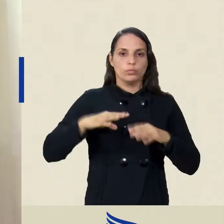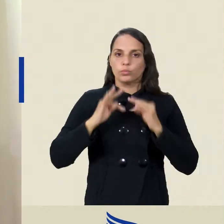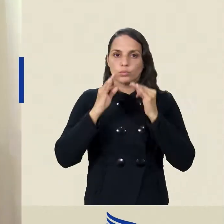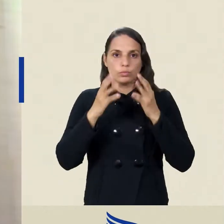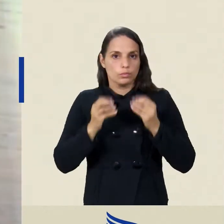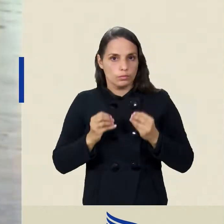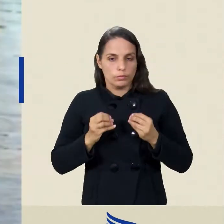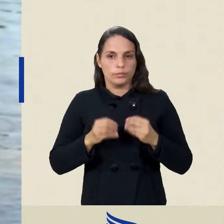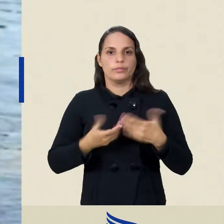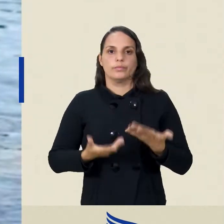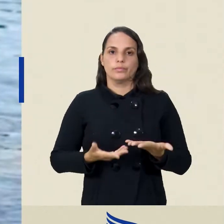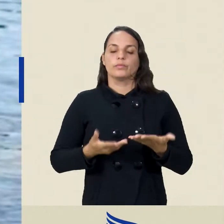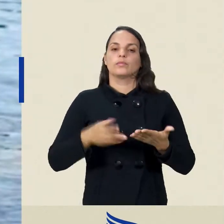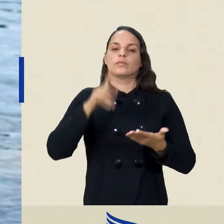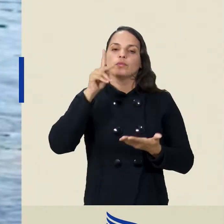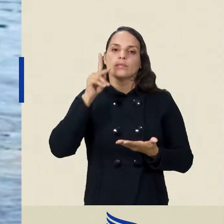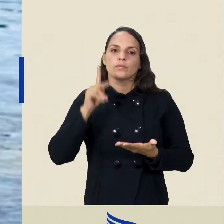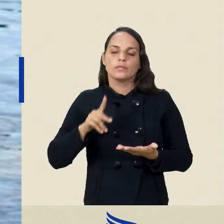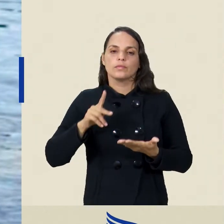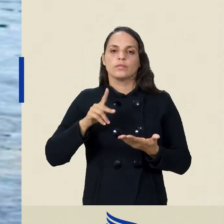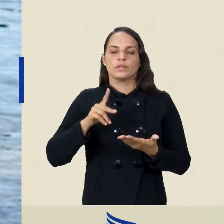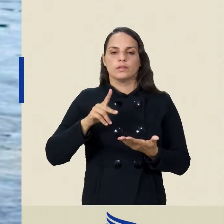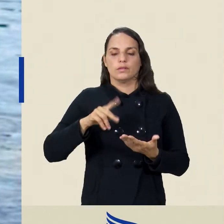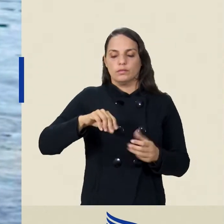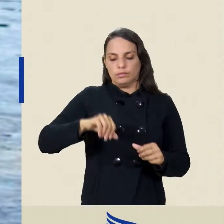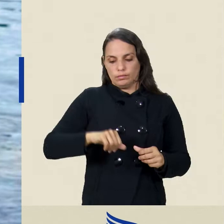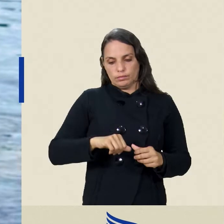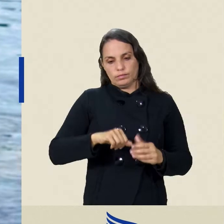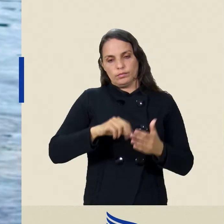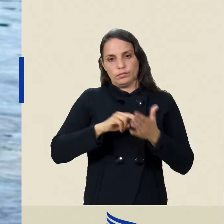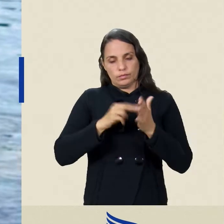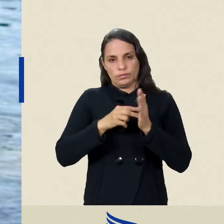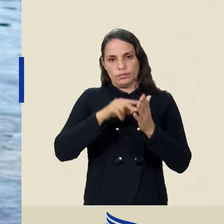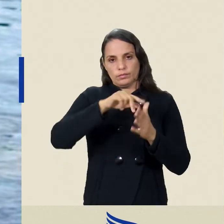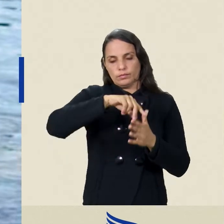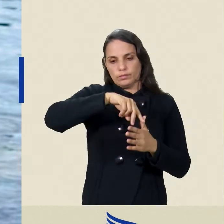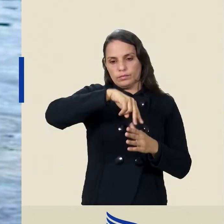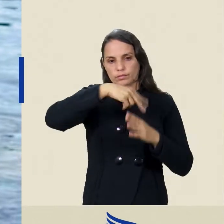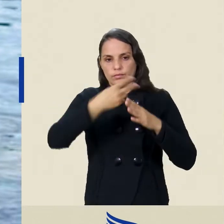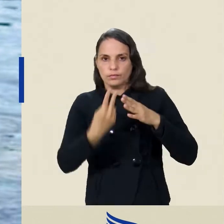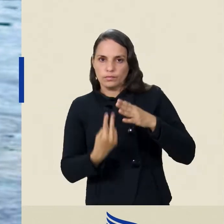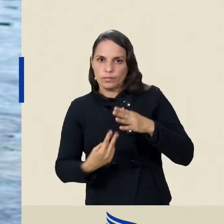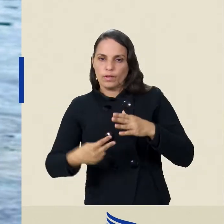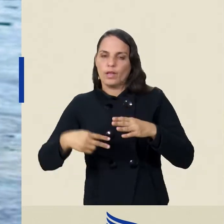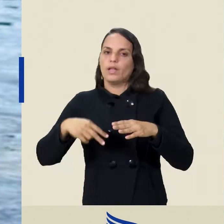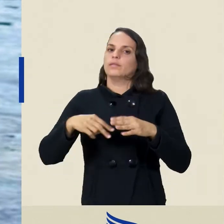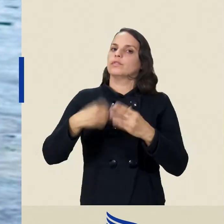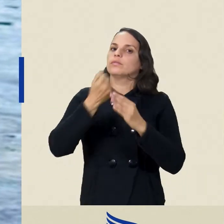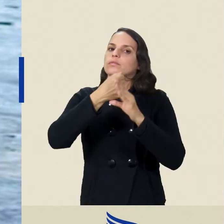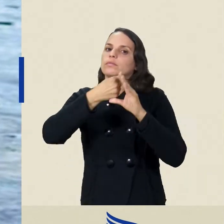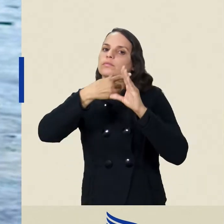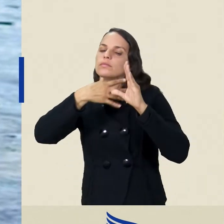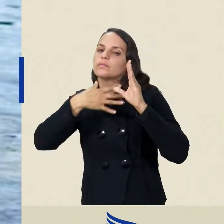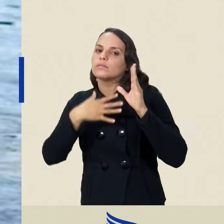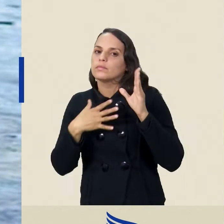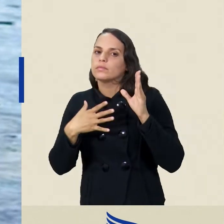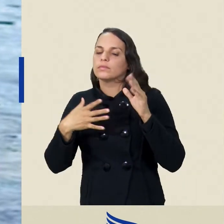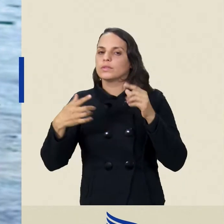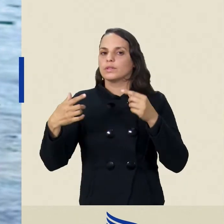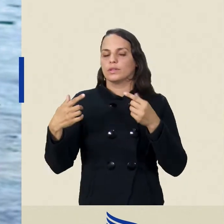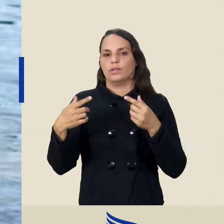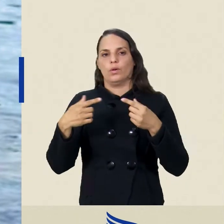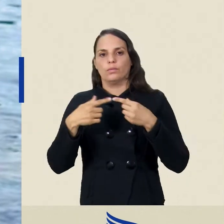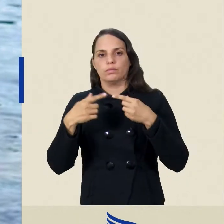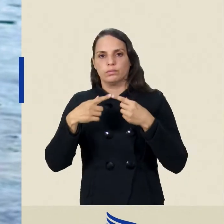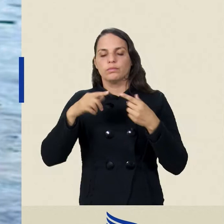ou efeito de imergir, mergulho, é a forma de batismo caracterizada pela imersão total